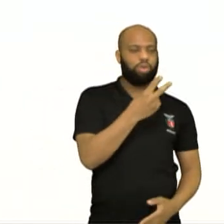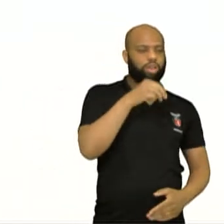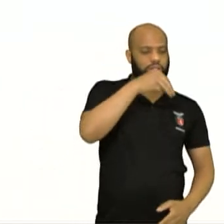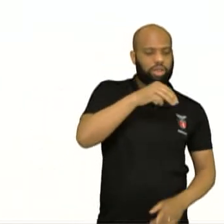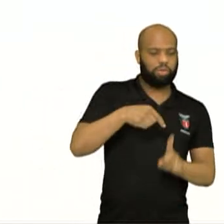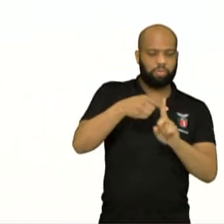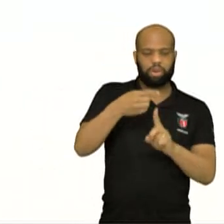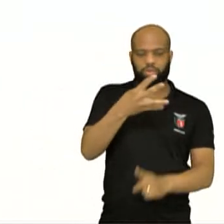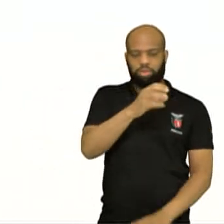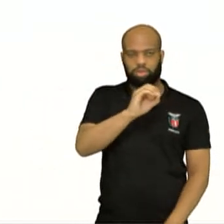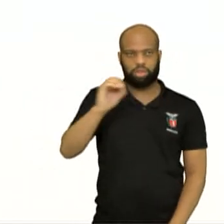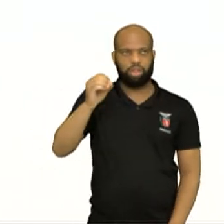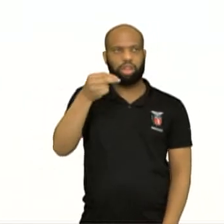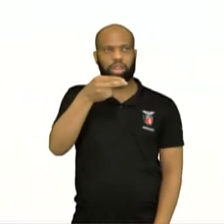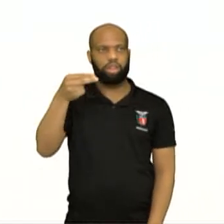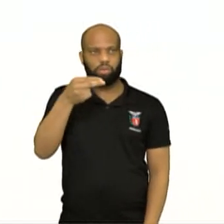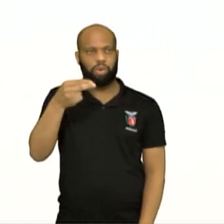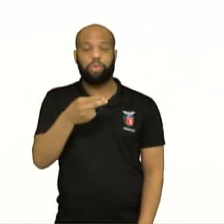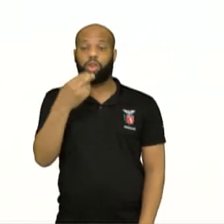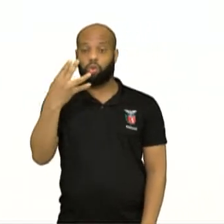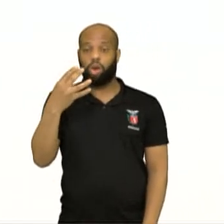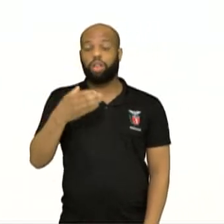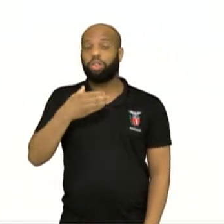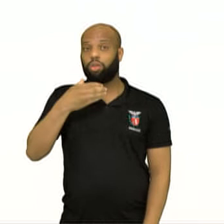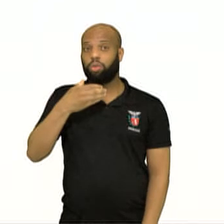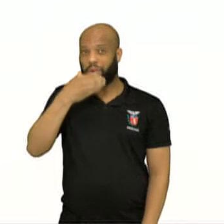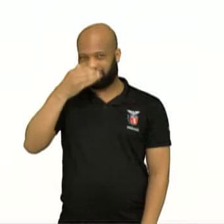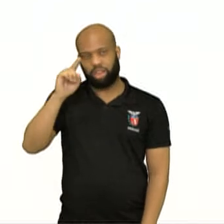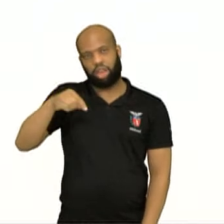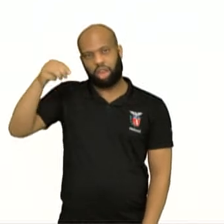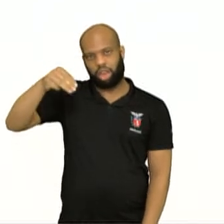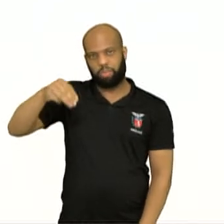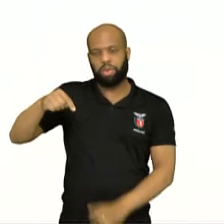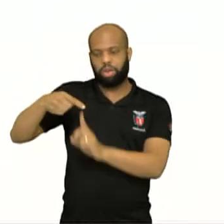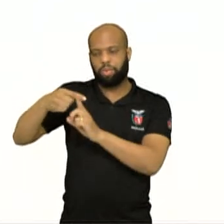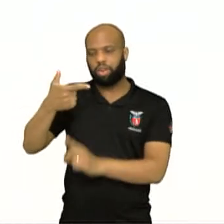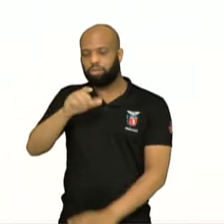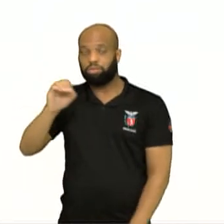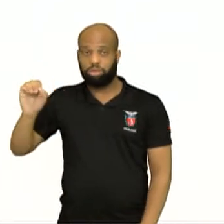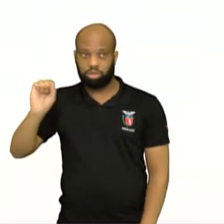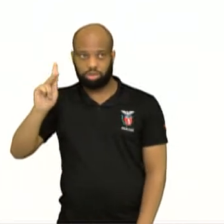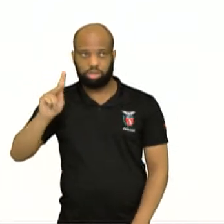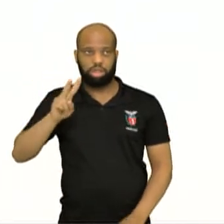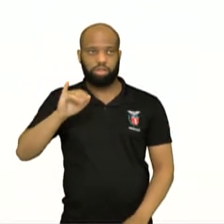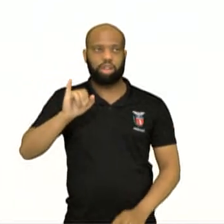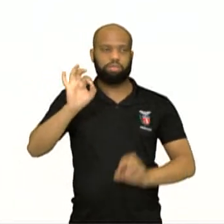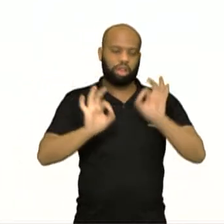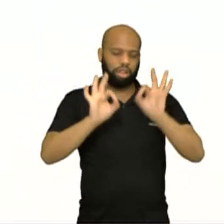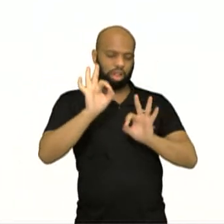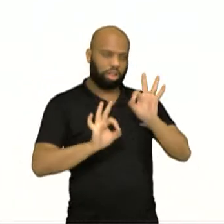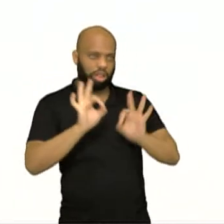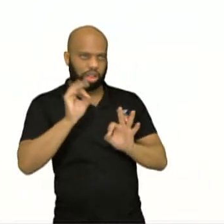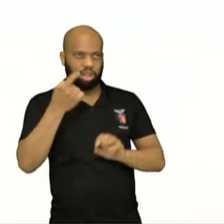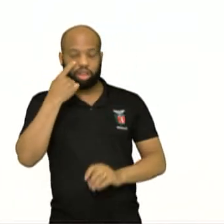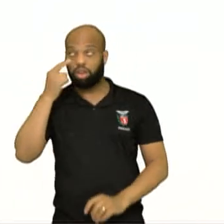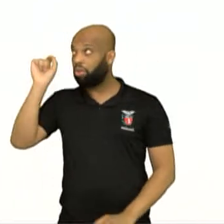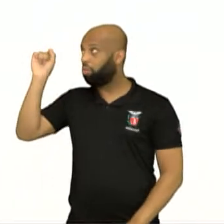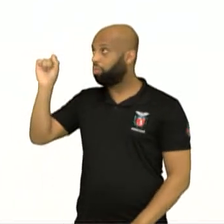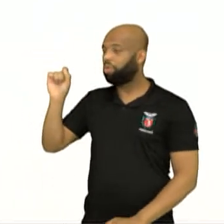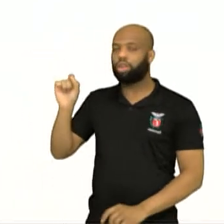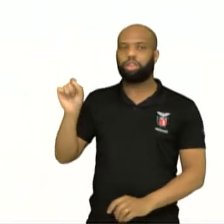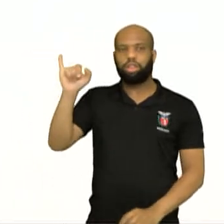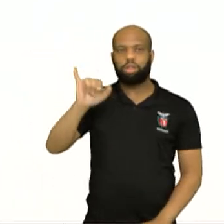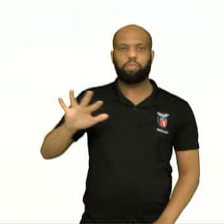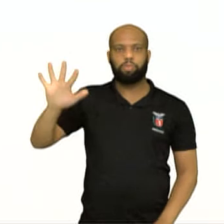400 igual 4M mais 200. Então, o que o desenho está